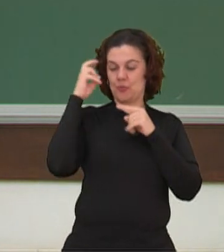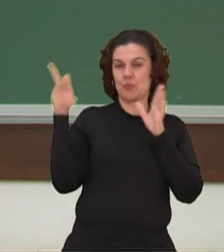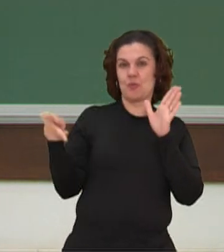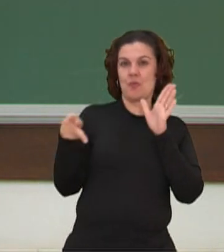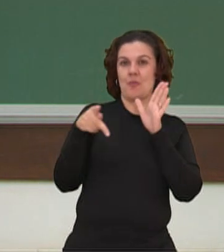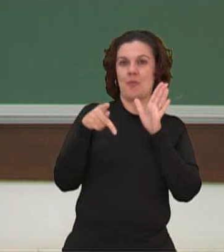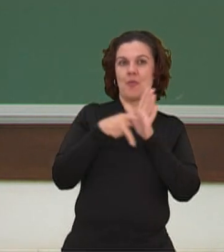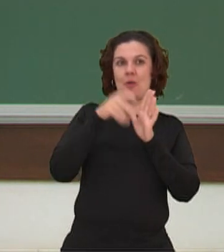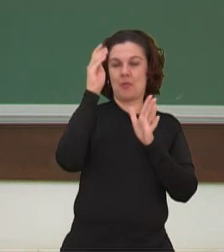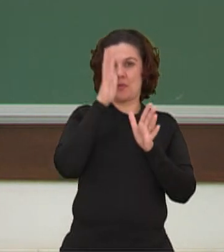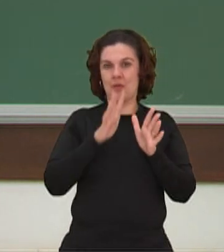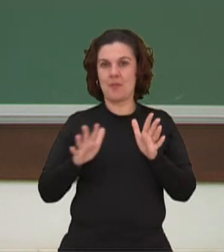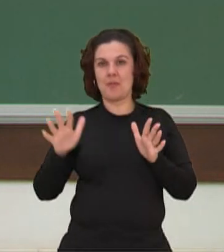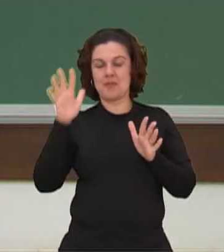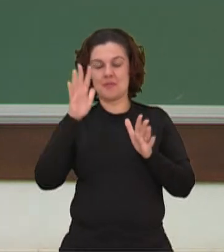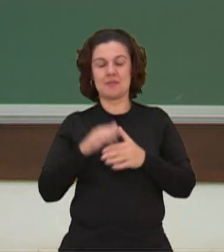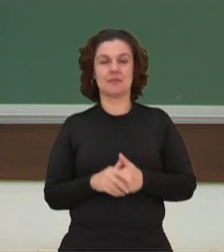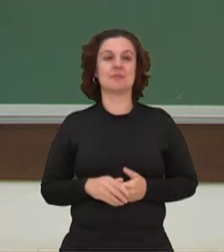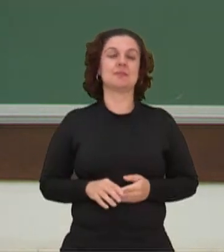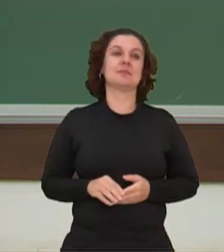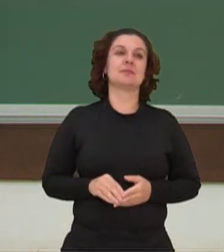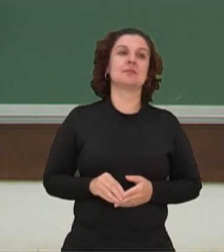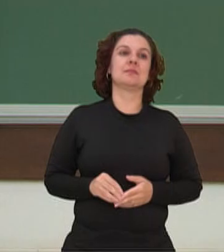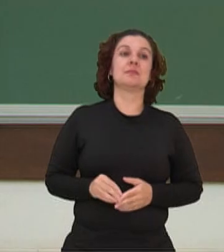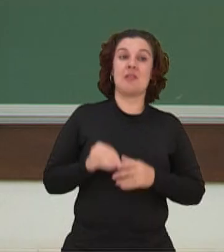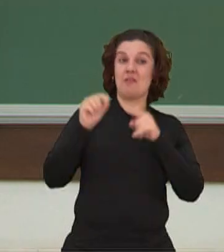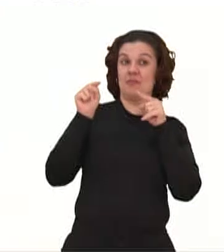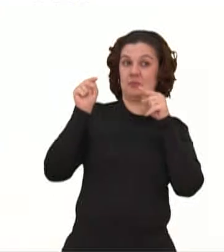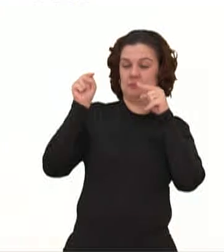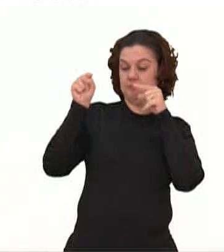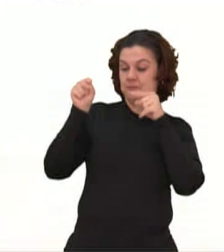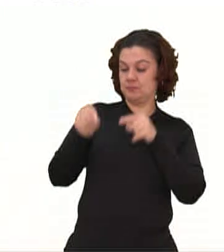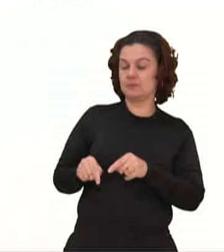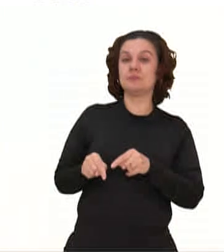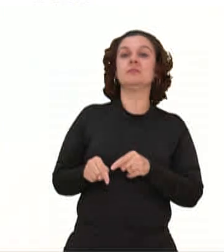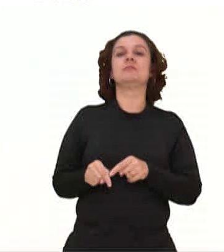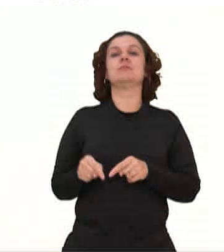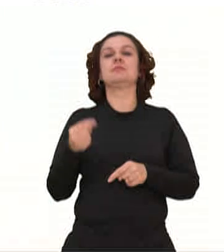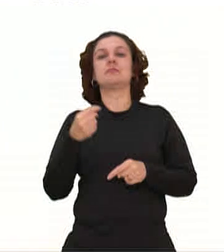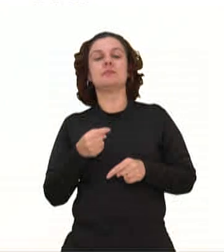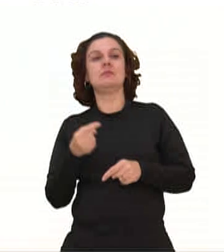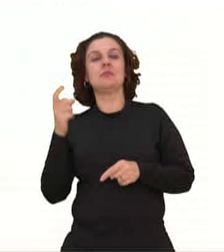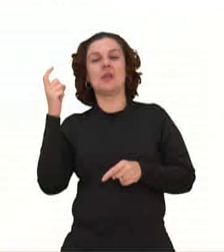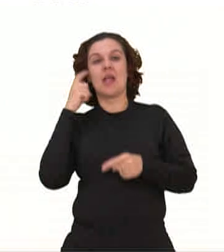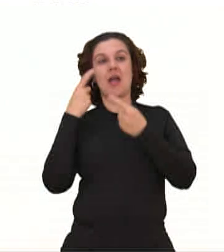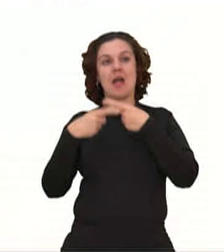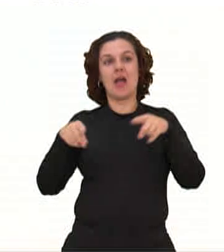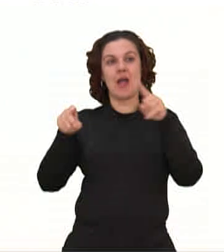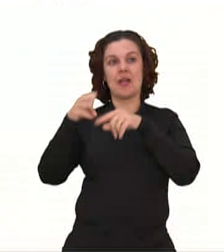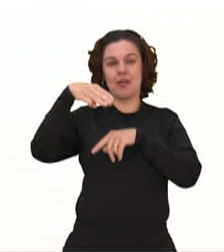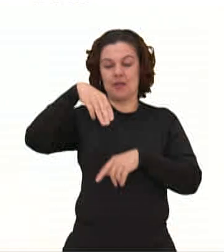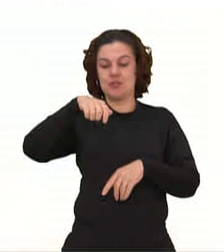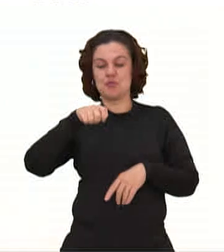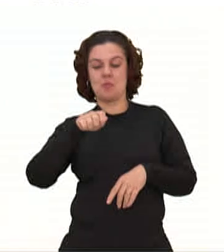própria brasileira, nacional. Aqui você tem a imagem da rádio Mairinque Veiga, no ano de